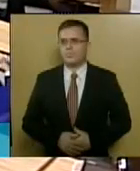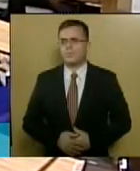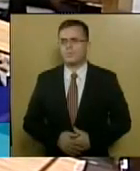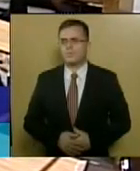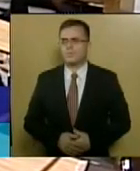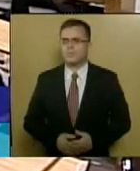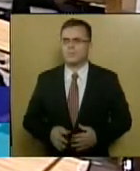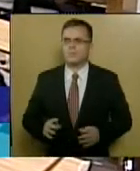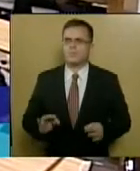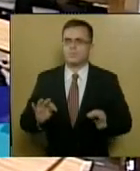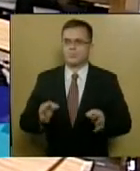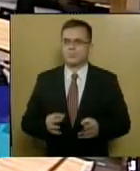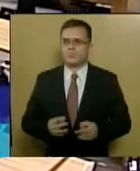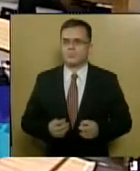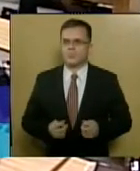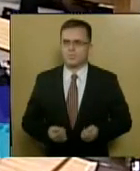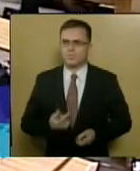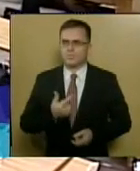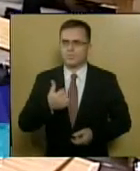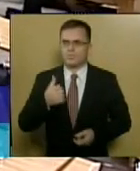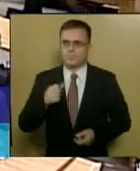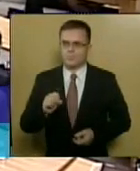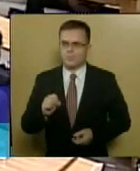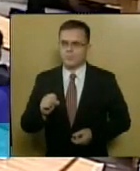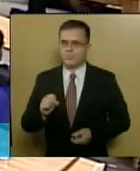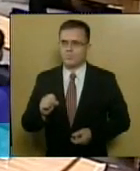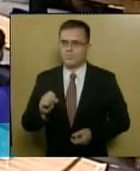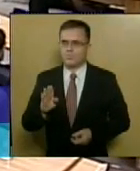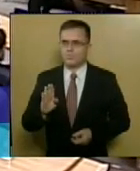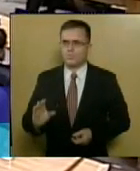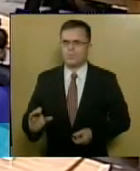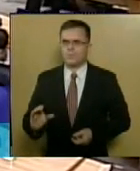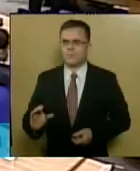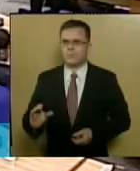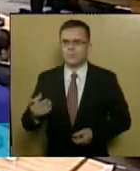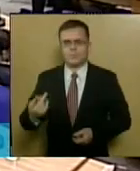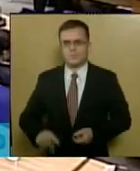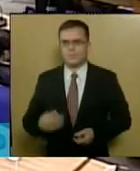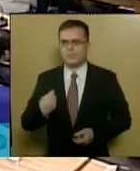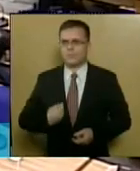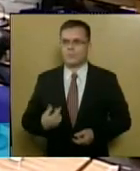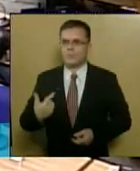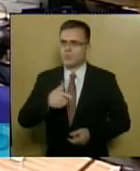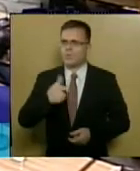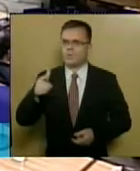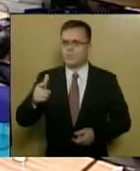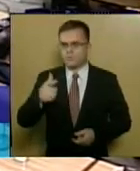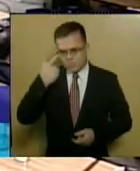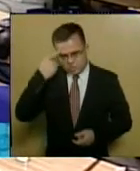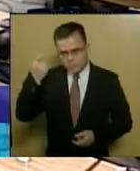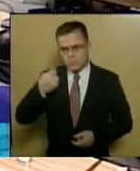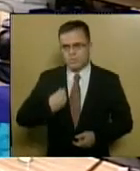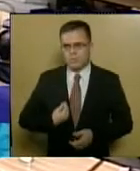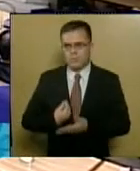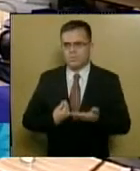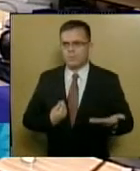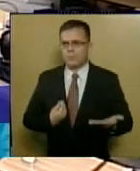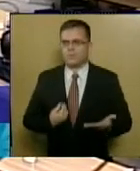senhores membros do 28º Batalhão de Caçadores aqui presente, demais autoridades.